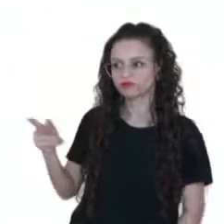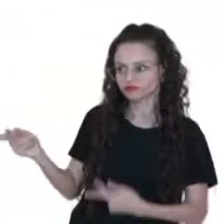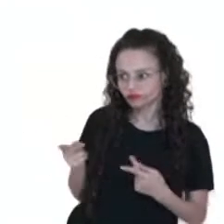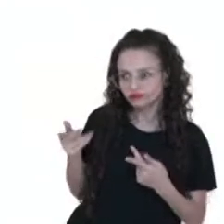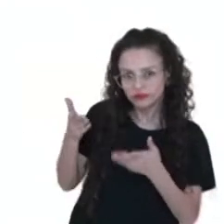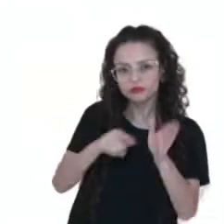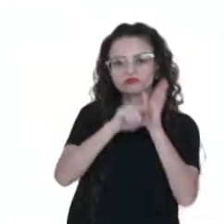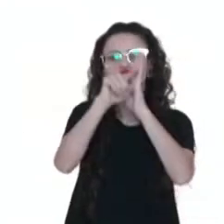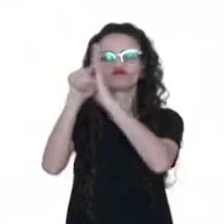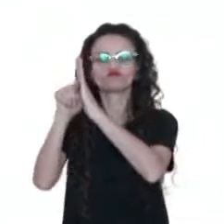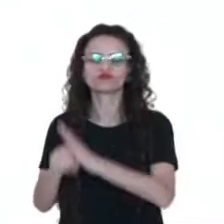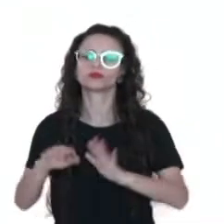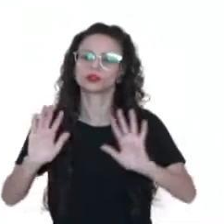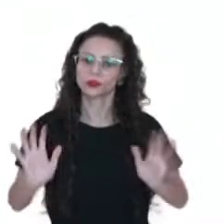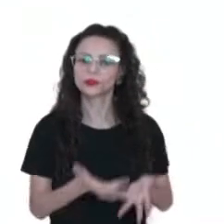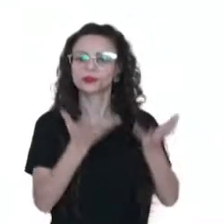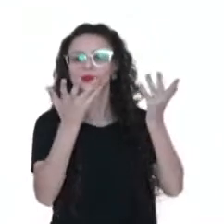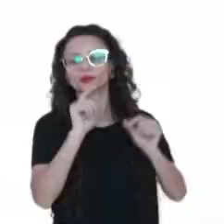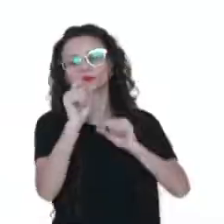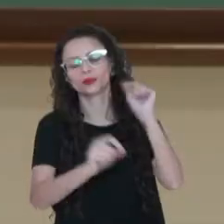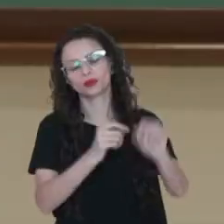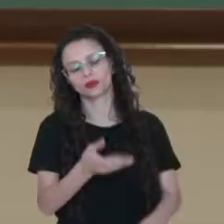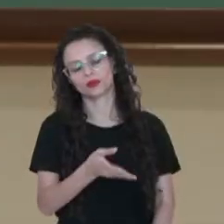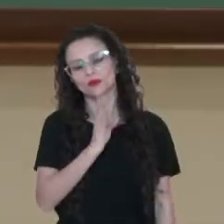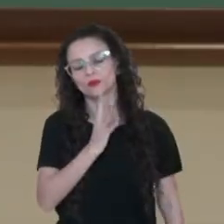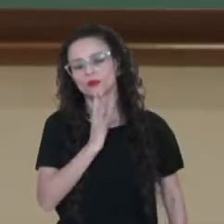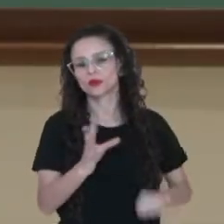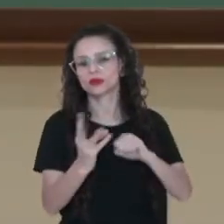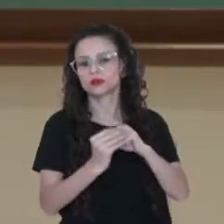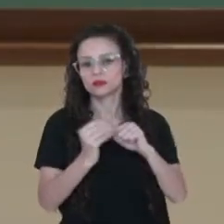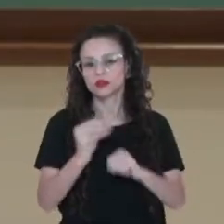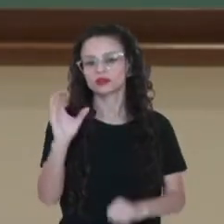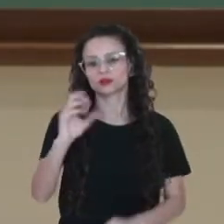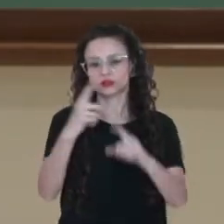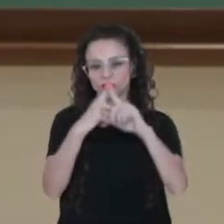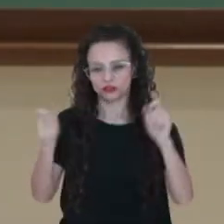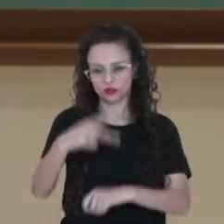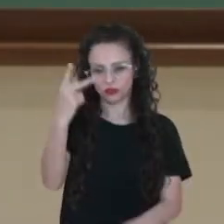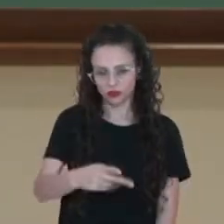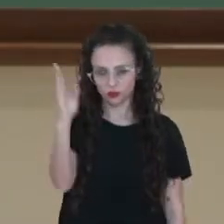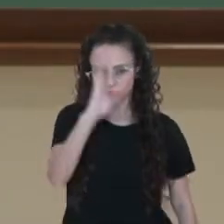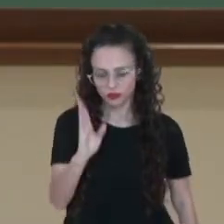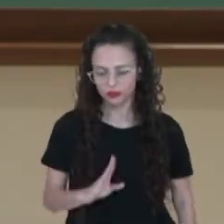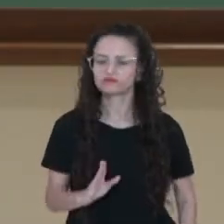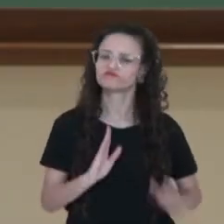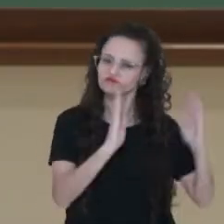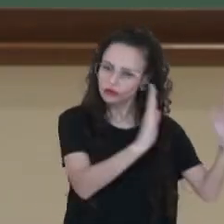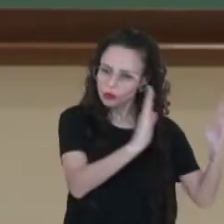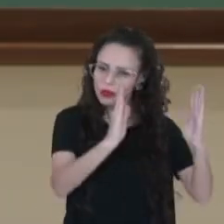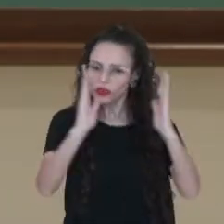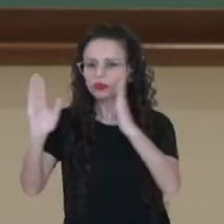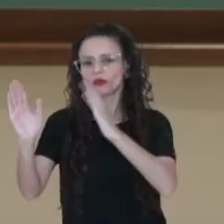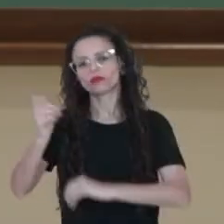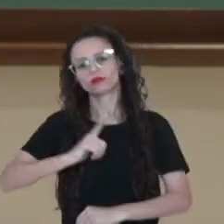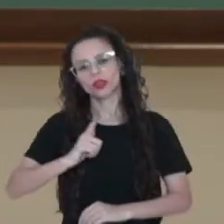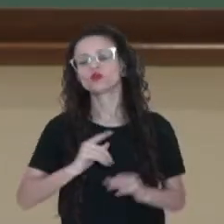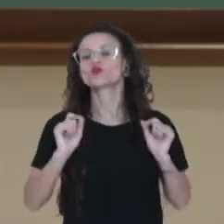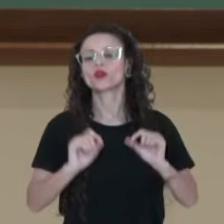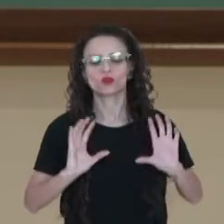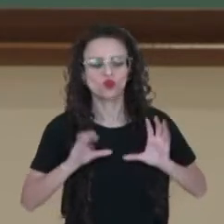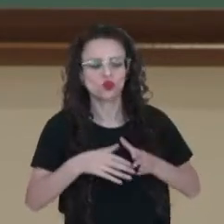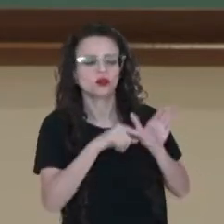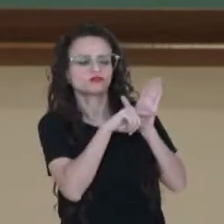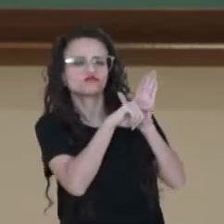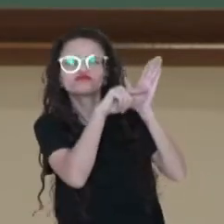para o conhecimento científico das terras brasileiras. Em vários momentos nós vamos ter pesquisas, né, ou seja, grupos que